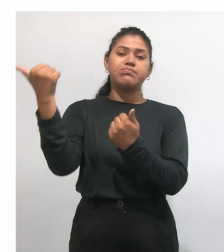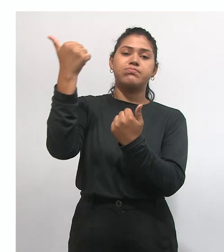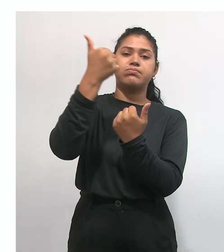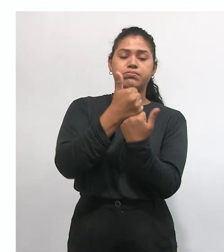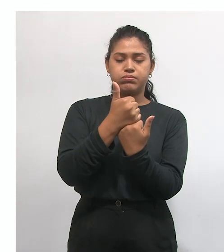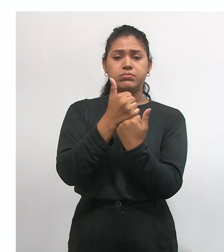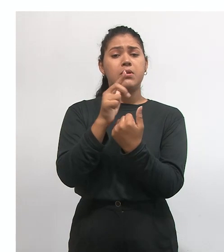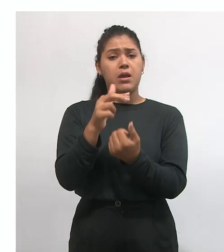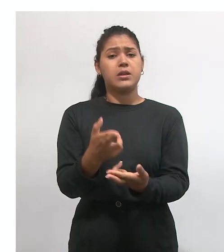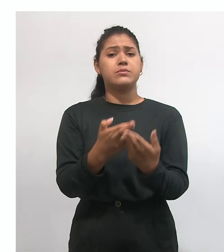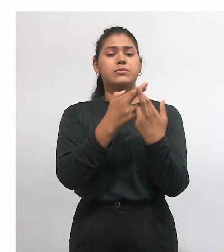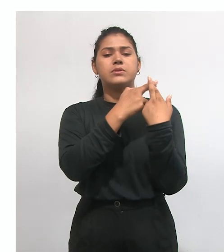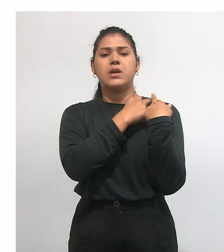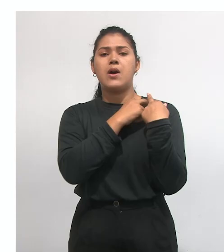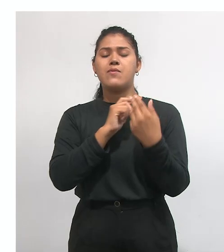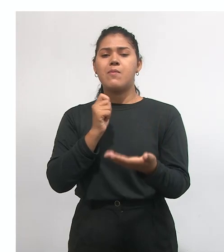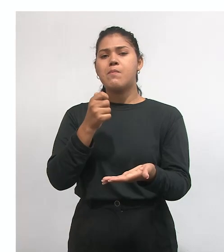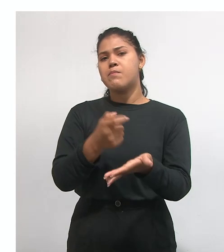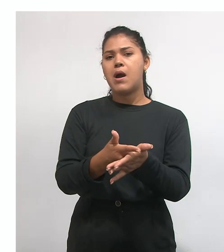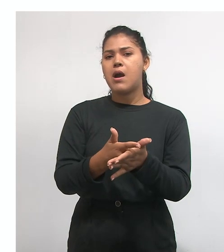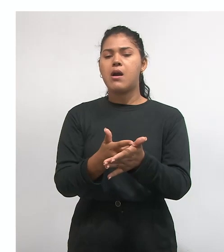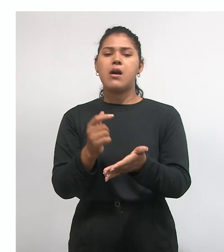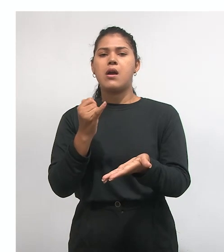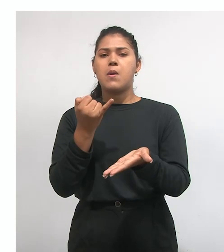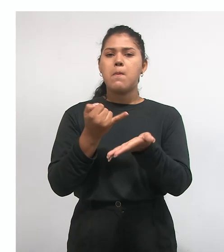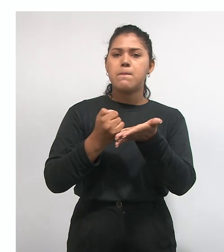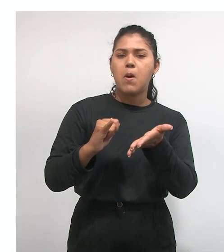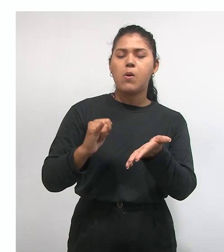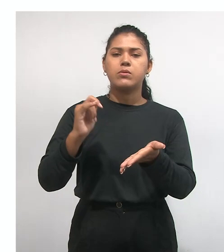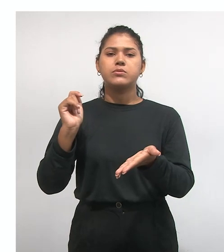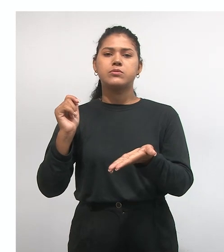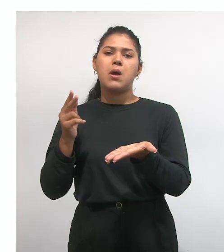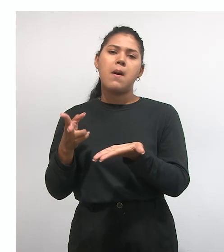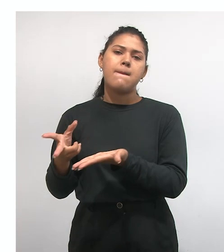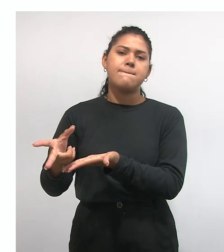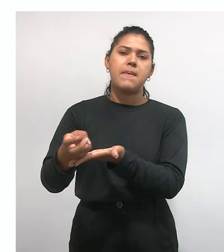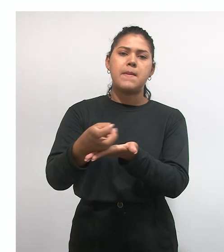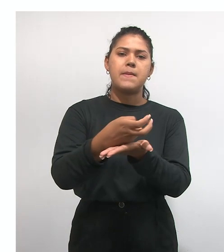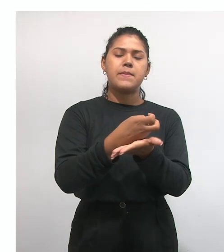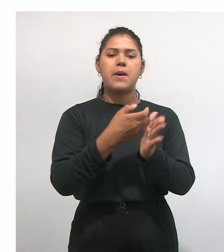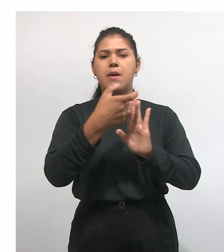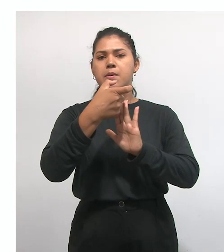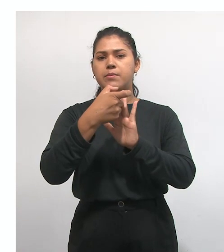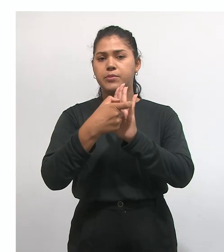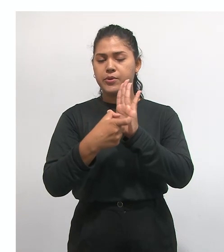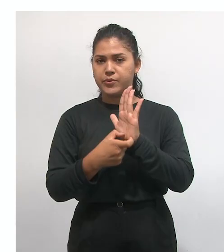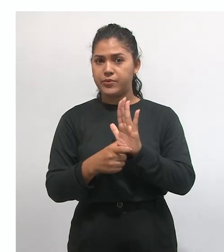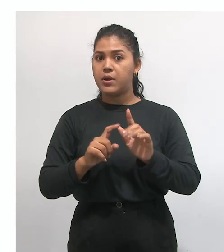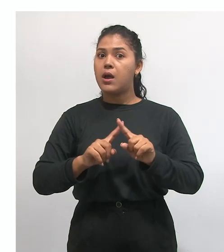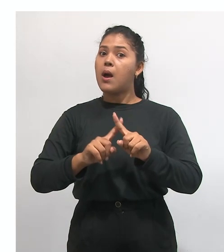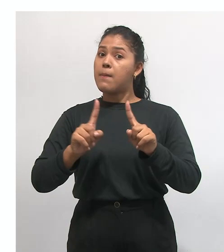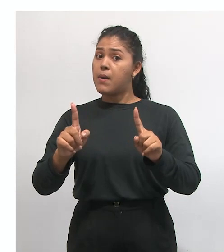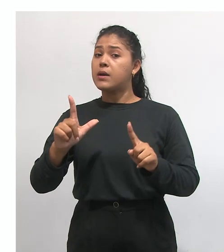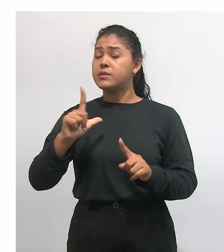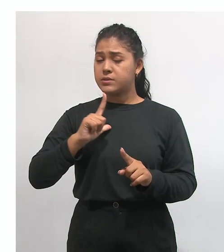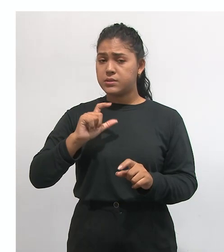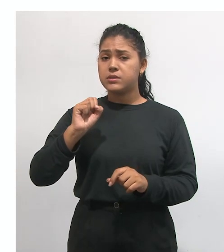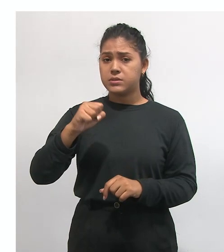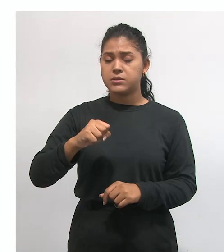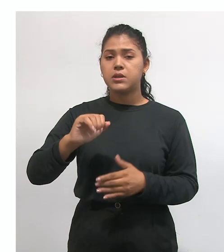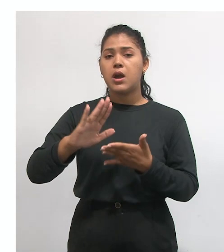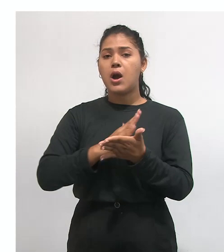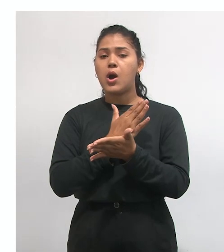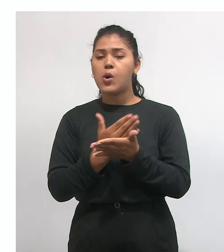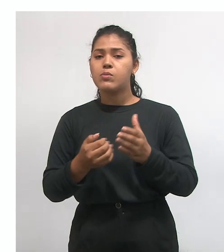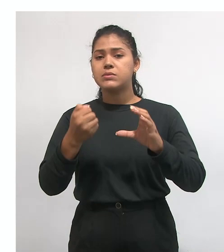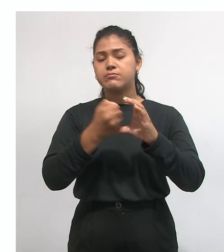pelo pagamento dos tributos, deve estar presente 2 requisitos, tá? A impossibilidade da exigência,